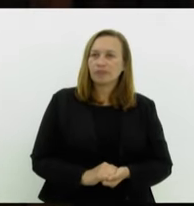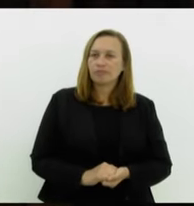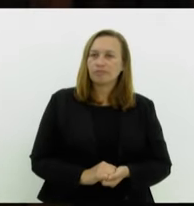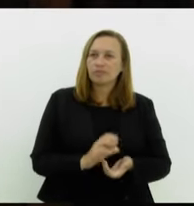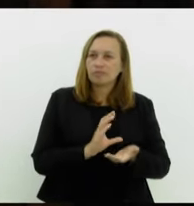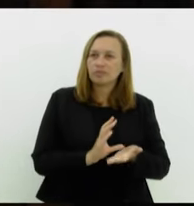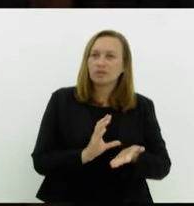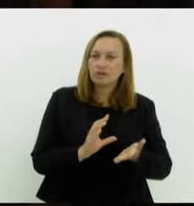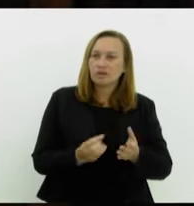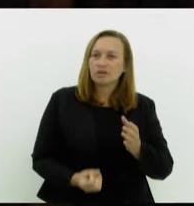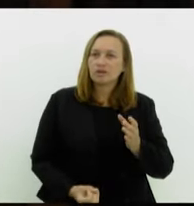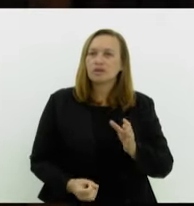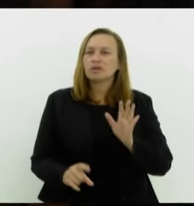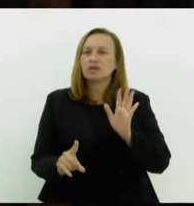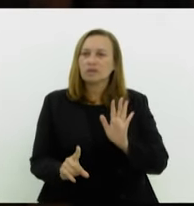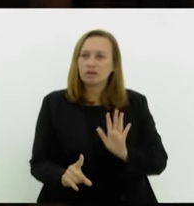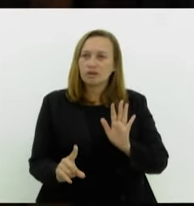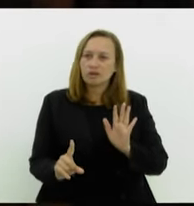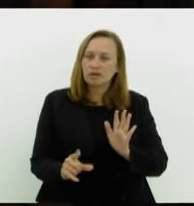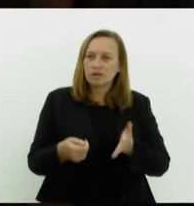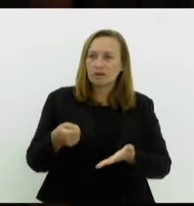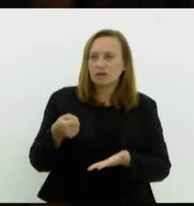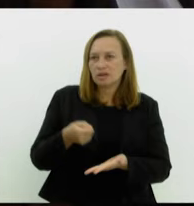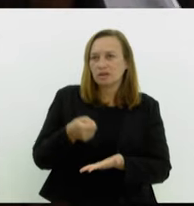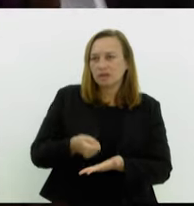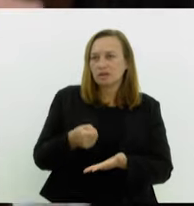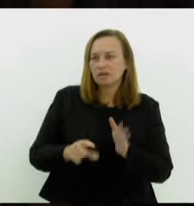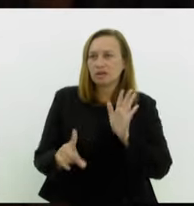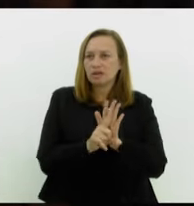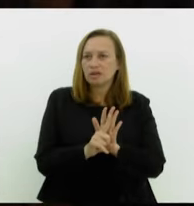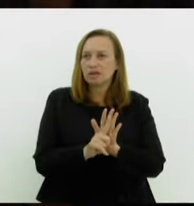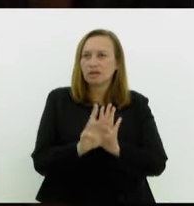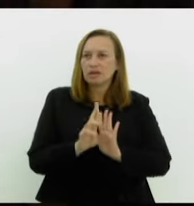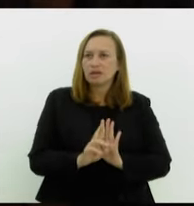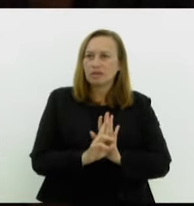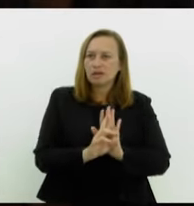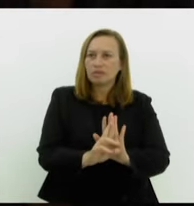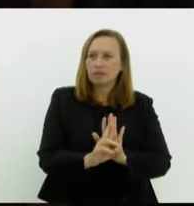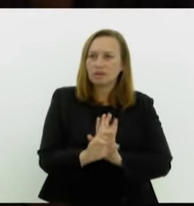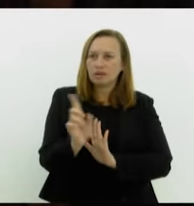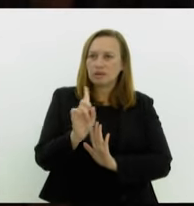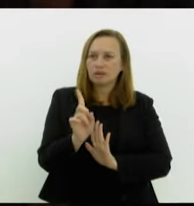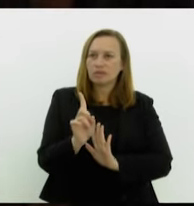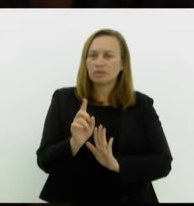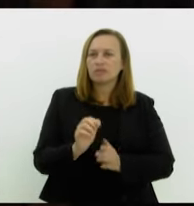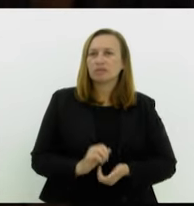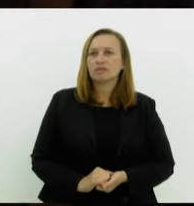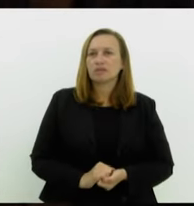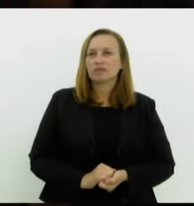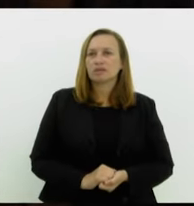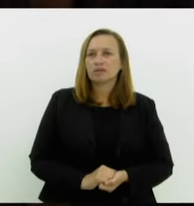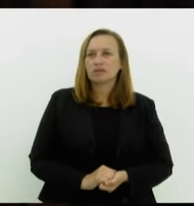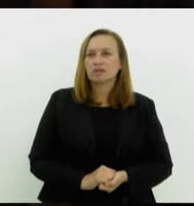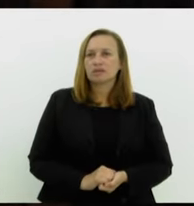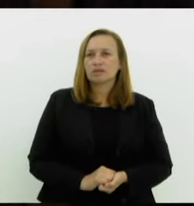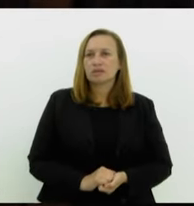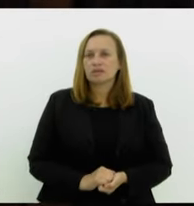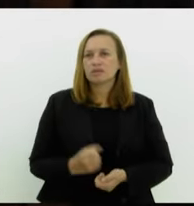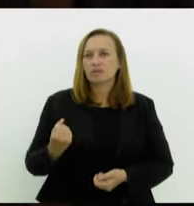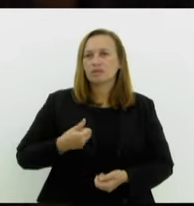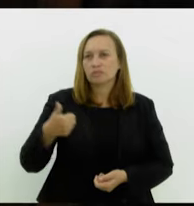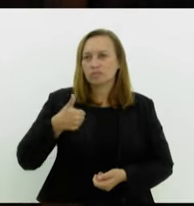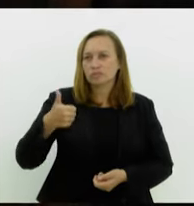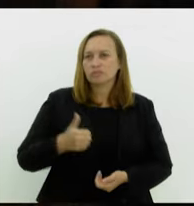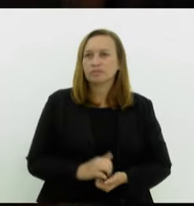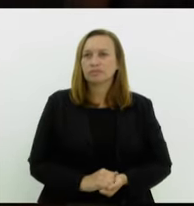pauta para levar a nossa agenda e no entanto representatividade não está aparecendo como a número